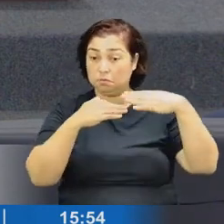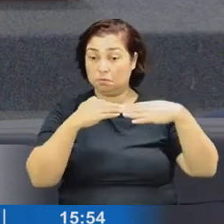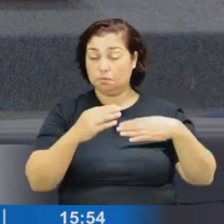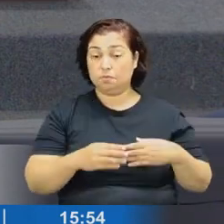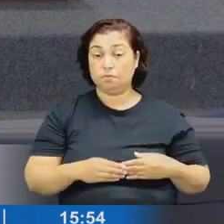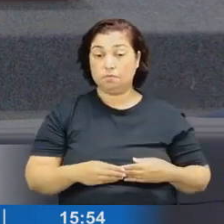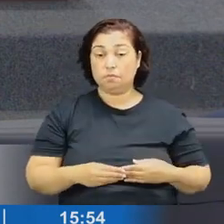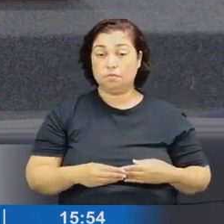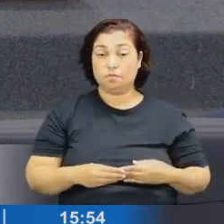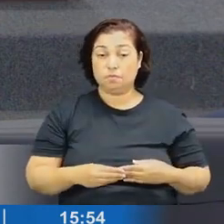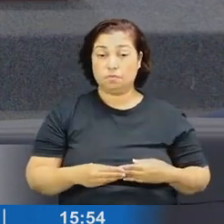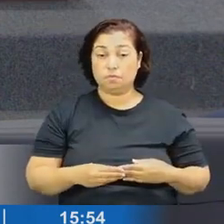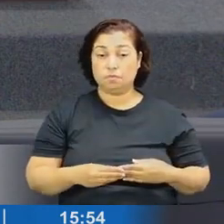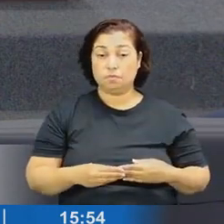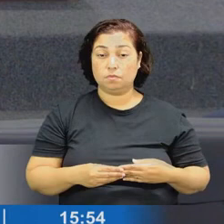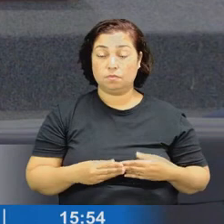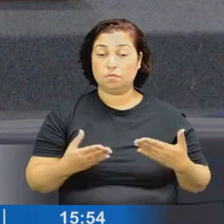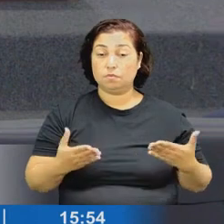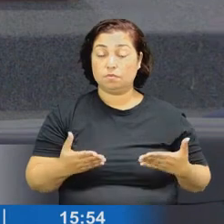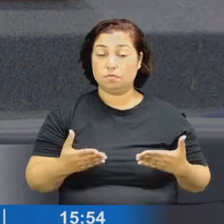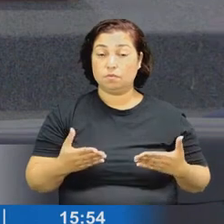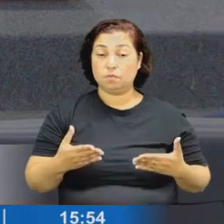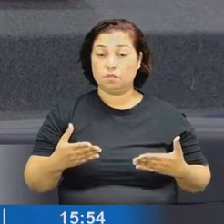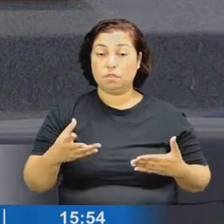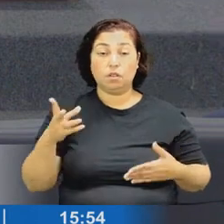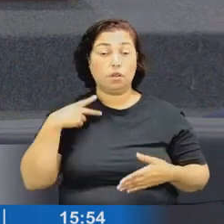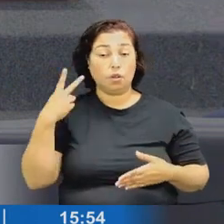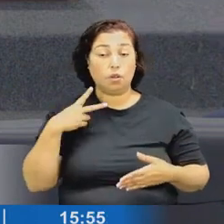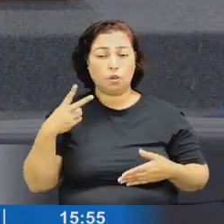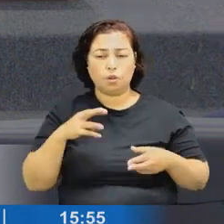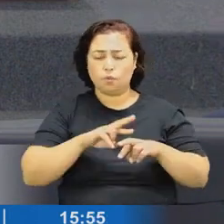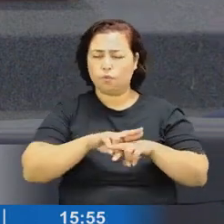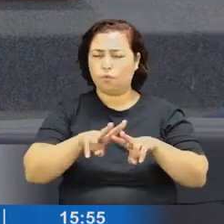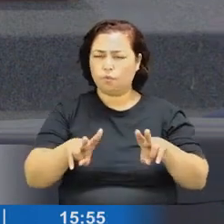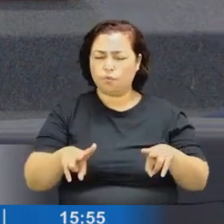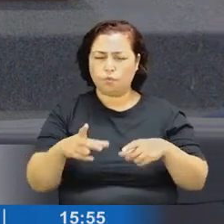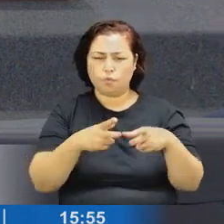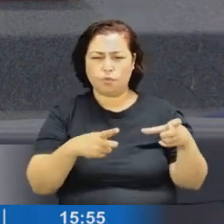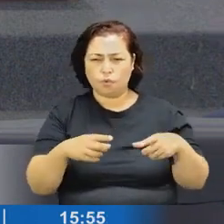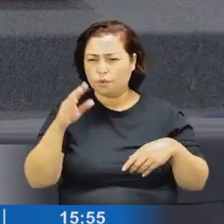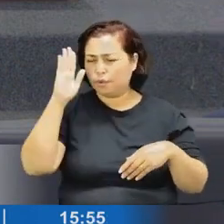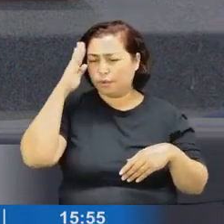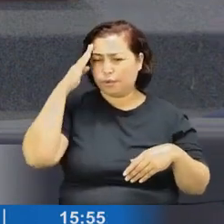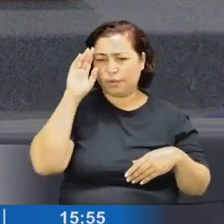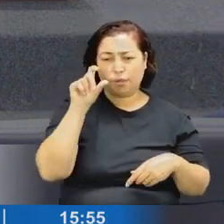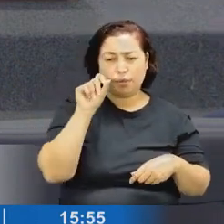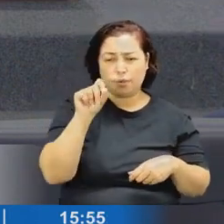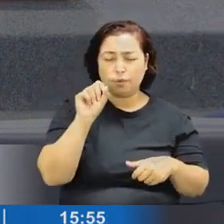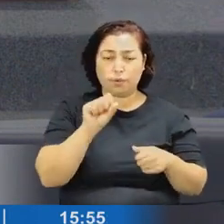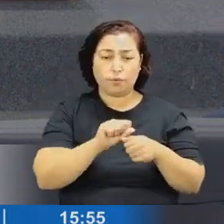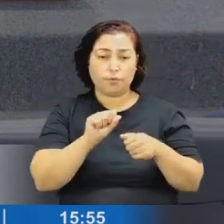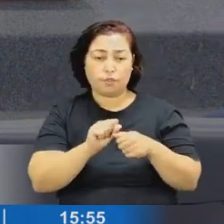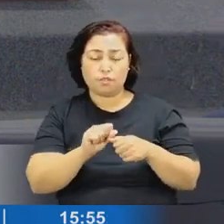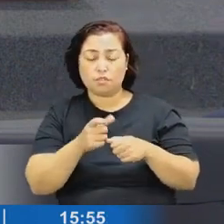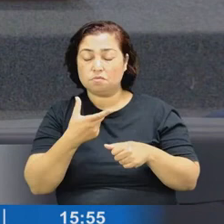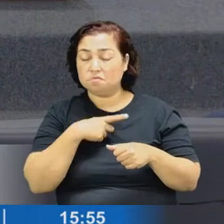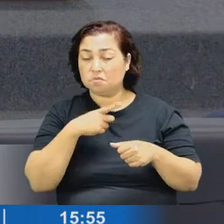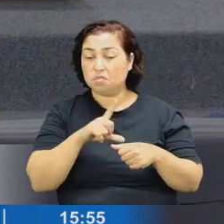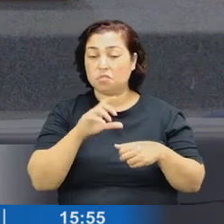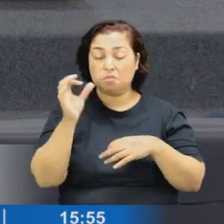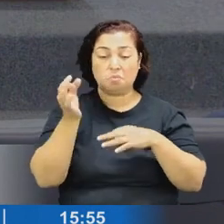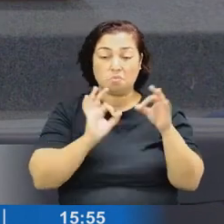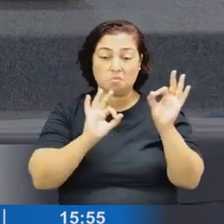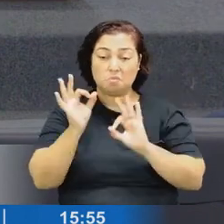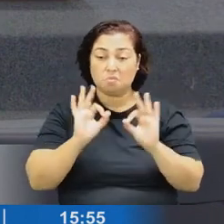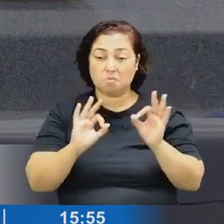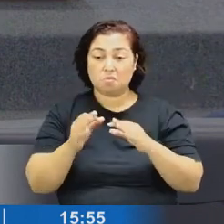produtivo você não fica aquela samba do Doido ele o vereador correndo para tudo quanto é lado sem norte sem estratégia sem planejamento vai para onde chama